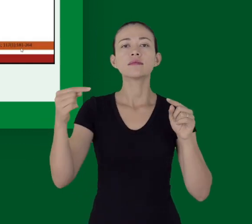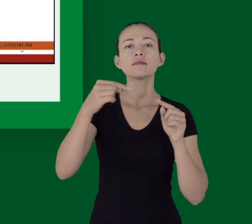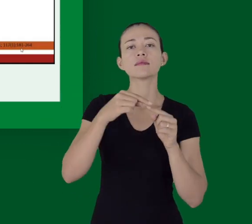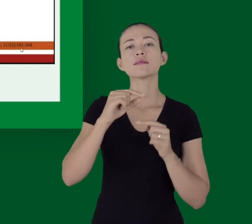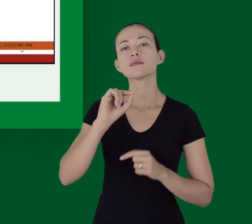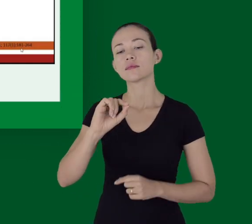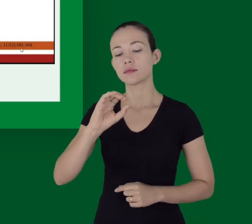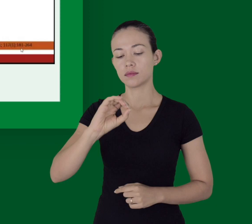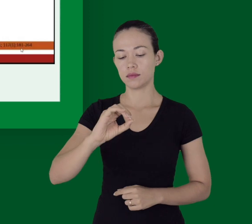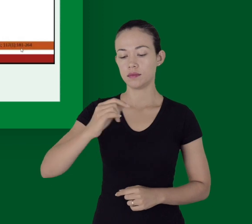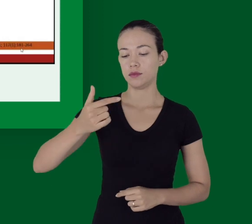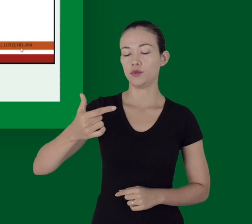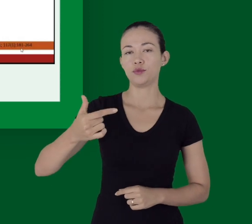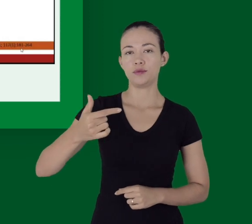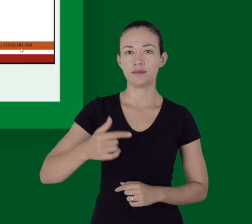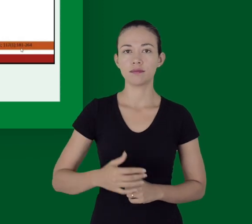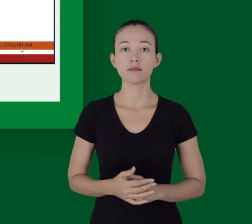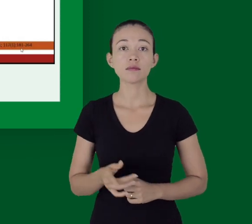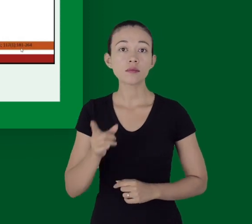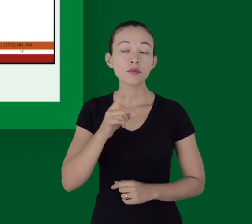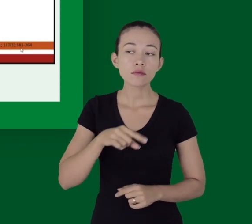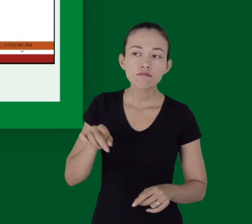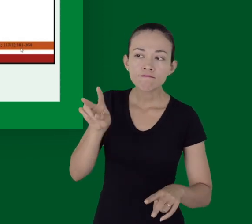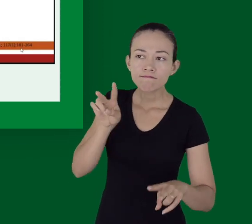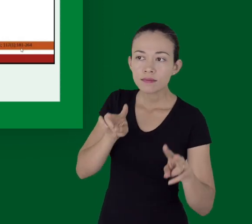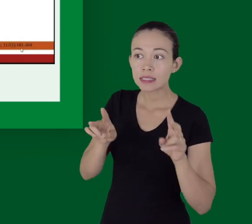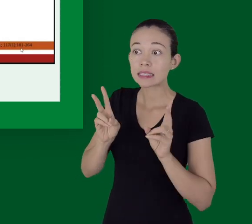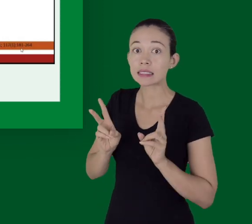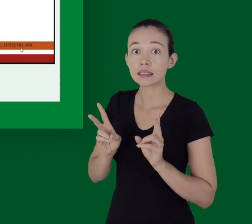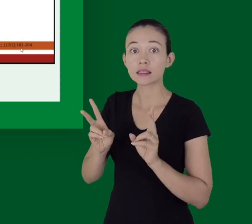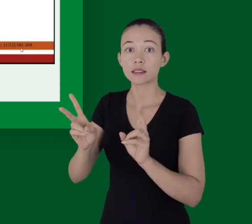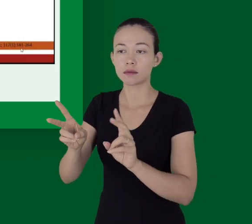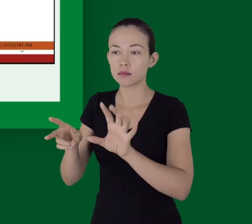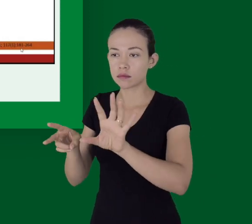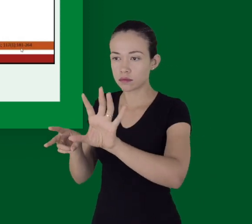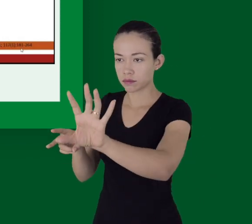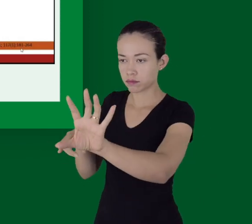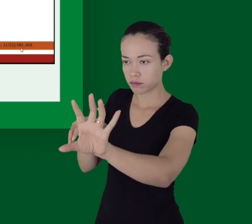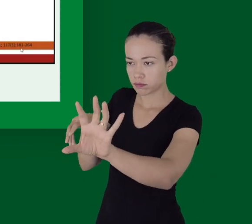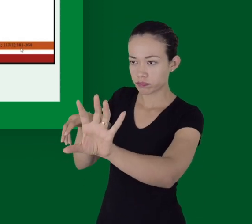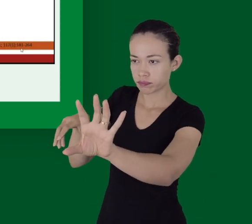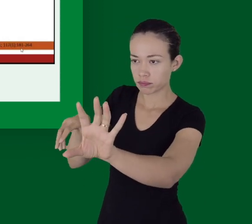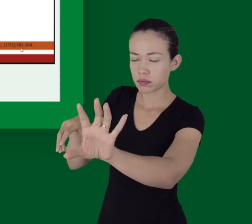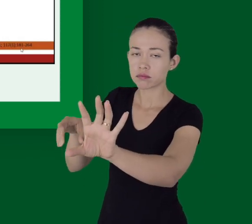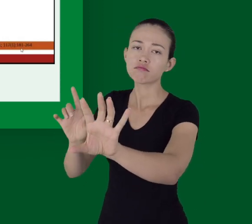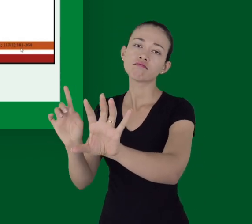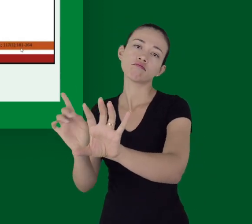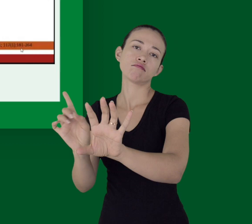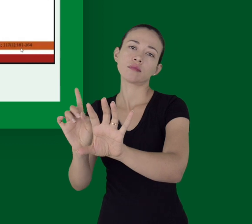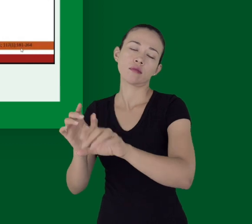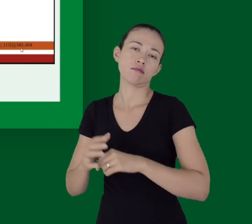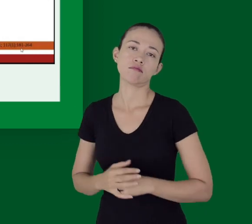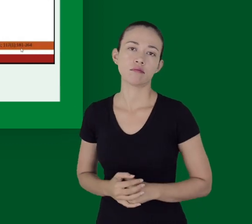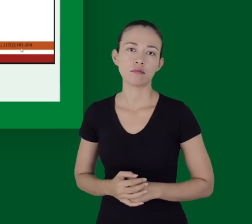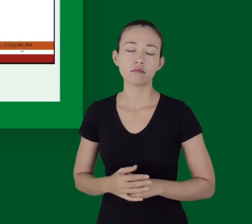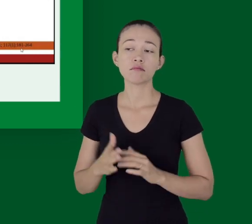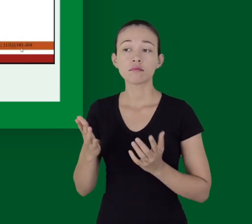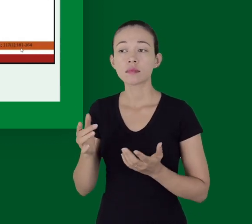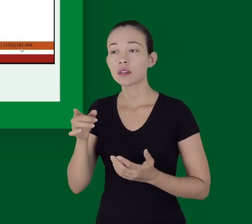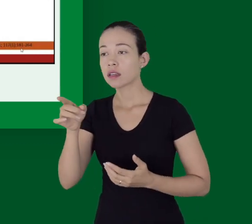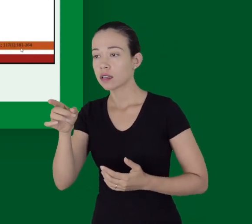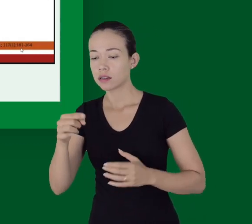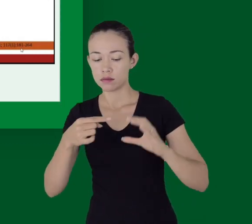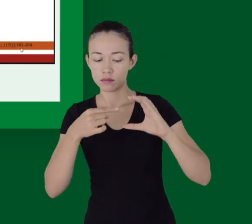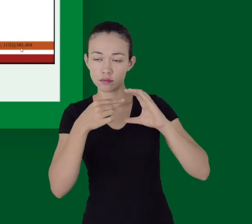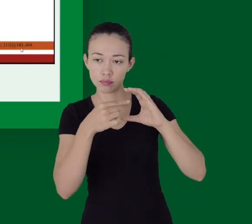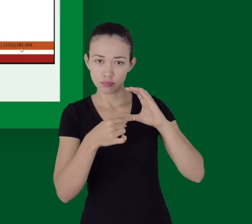uma ideia se o paciente está grave ou não. O O seria do MOV, seria de oxigênio, que a gente vai ver mais para frente, que a gente não